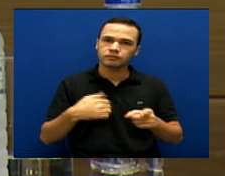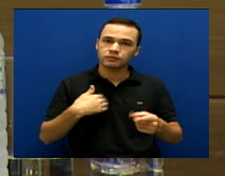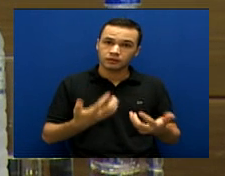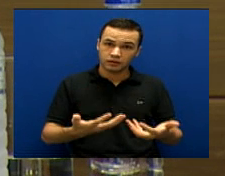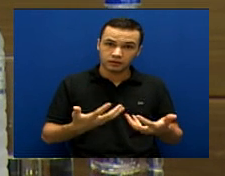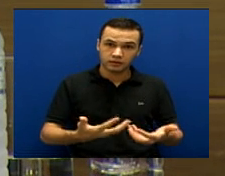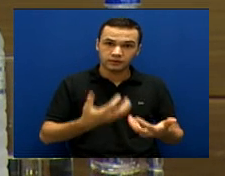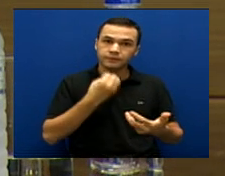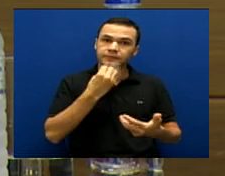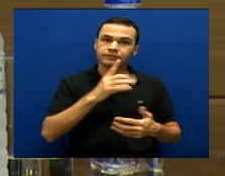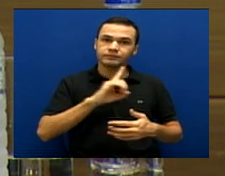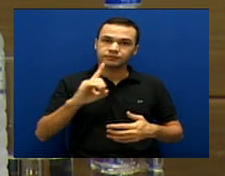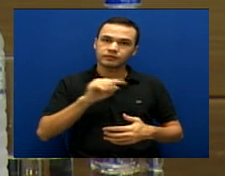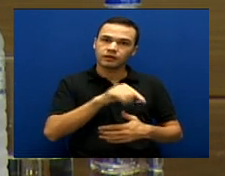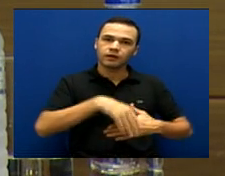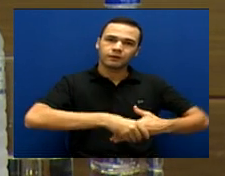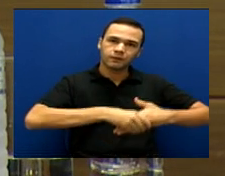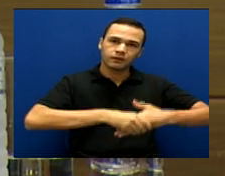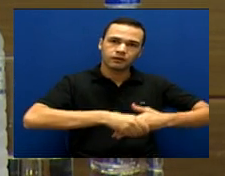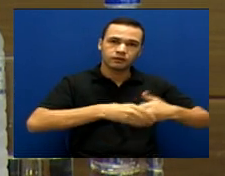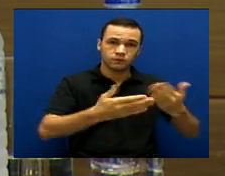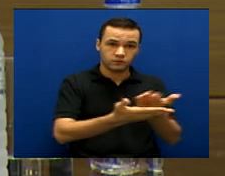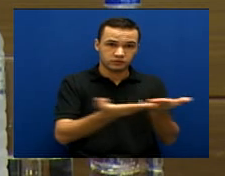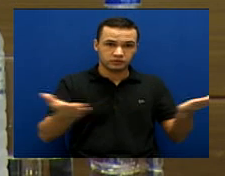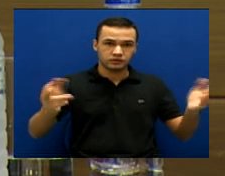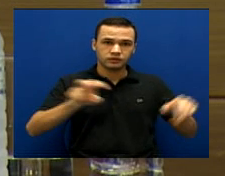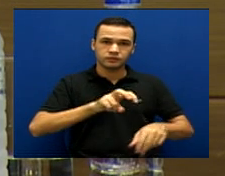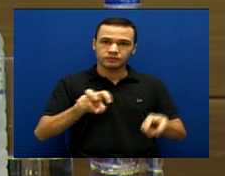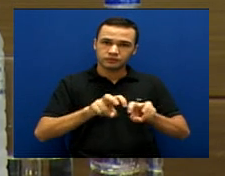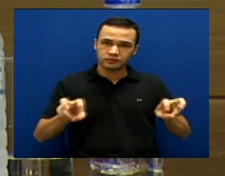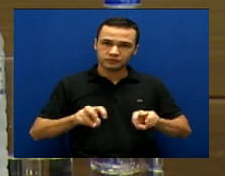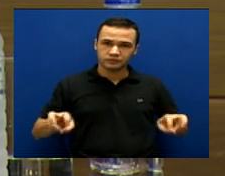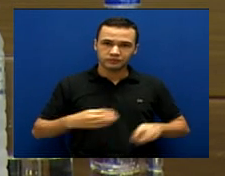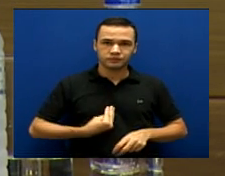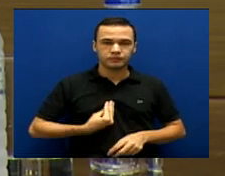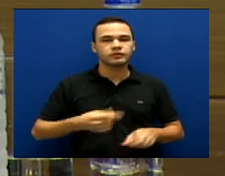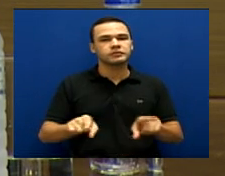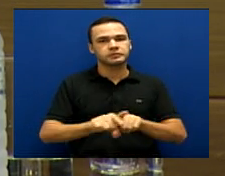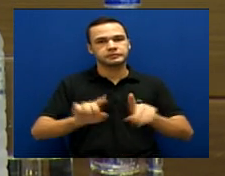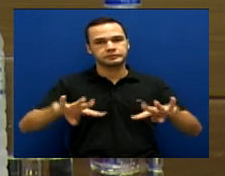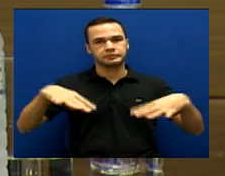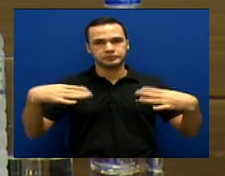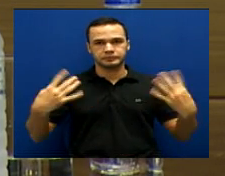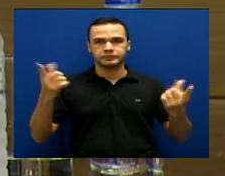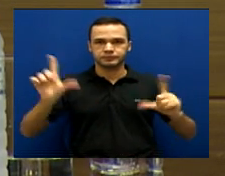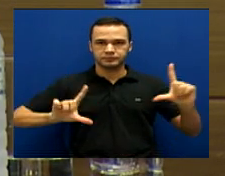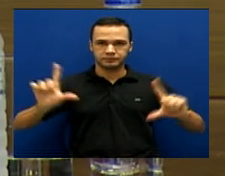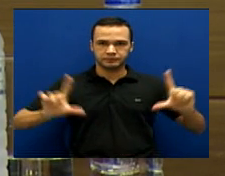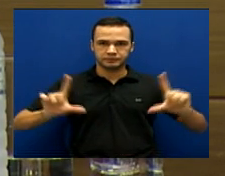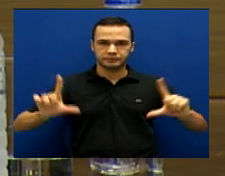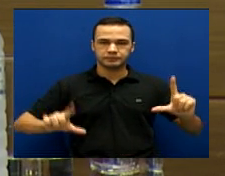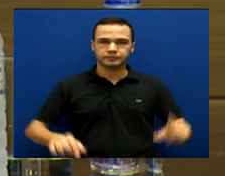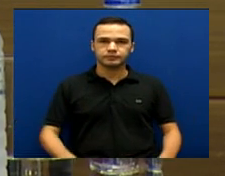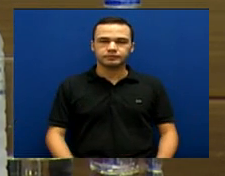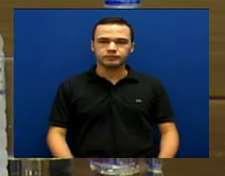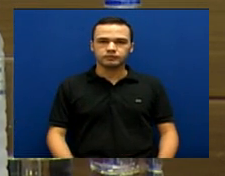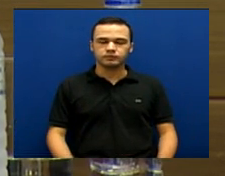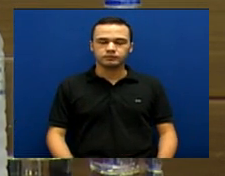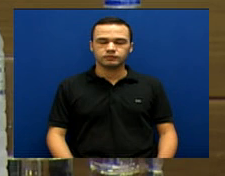saudações a aos cidadões presentes e também aos que nos assistem pela tv legislativa